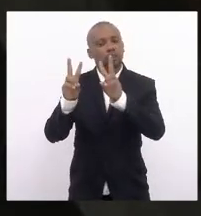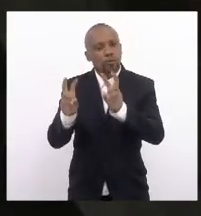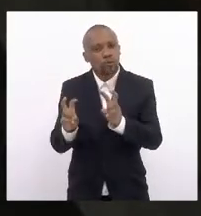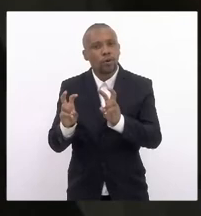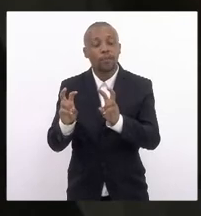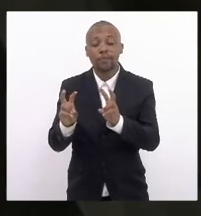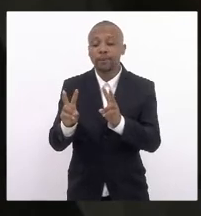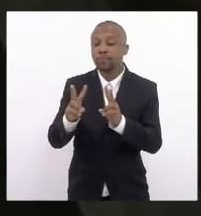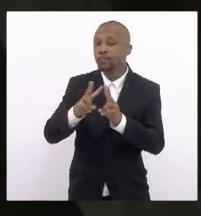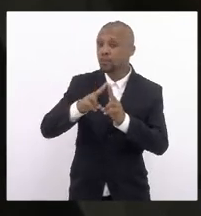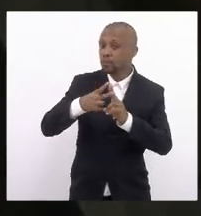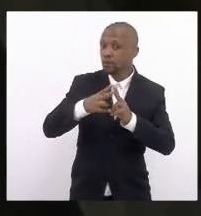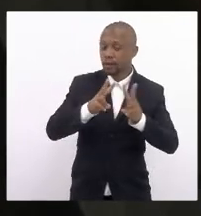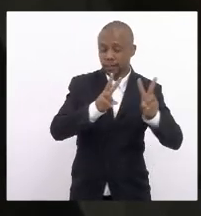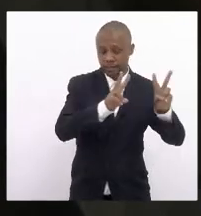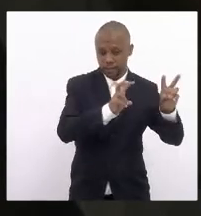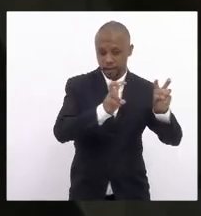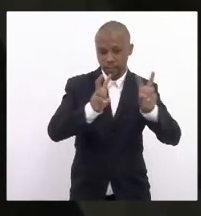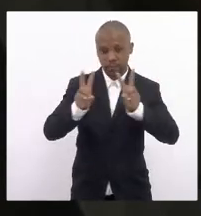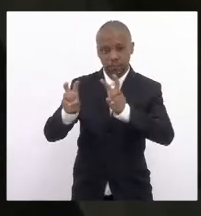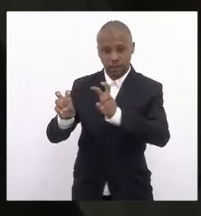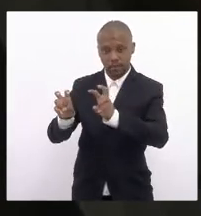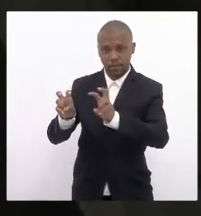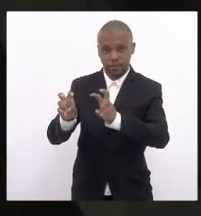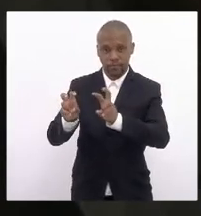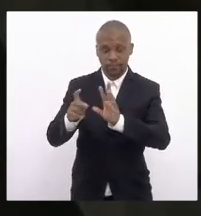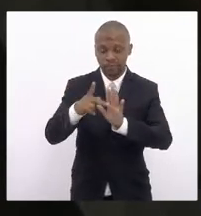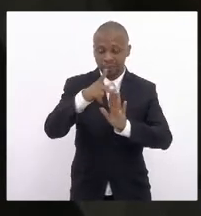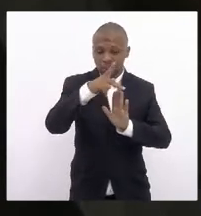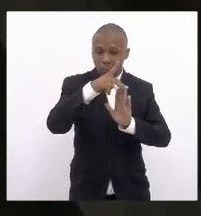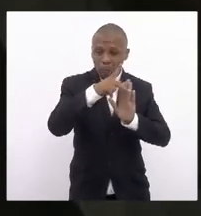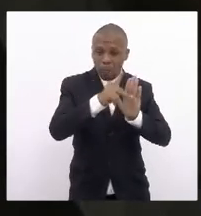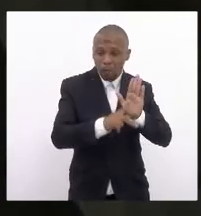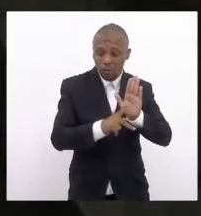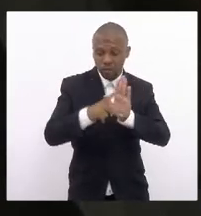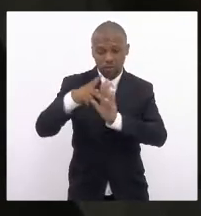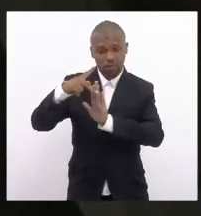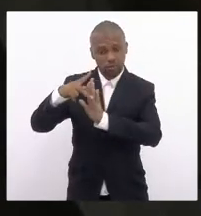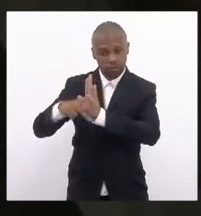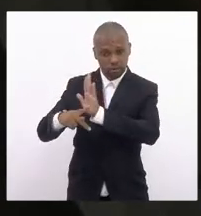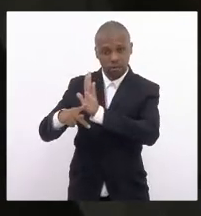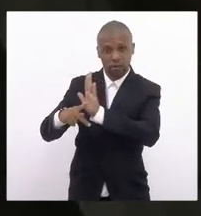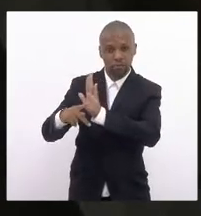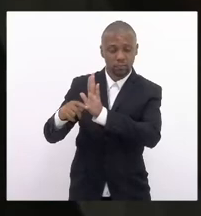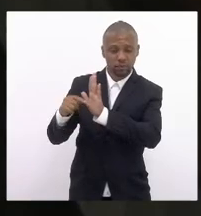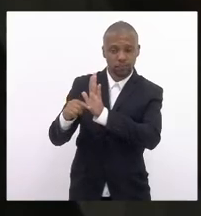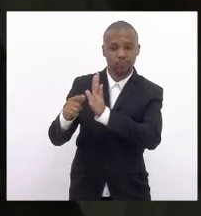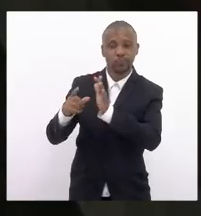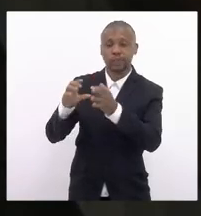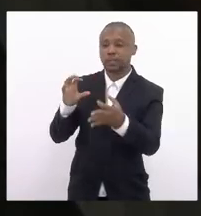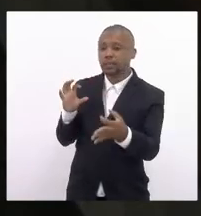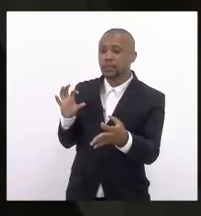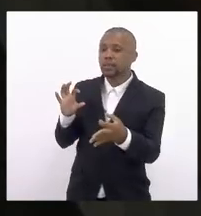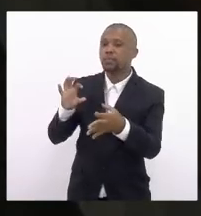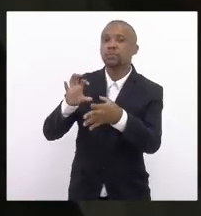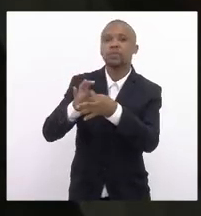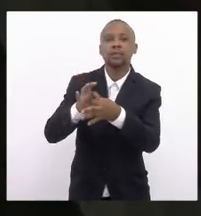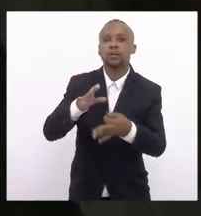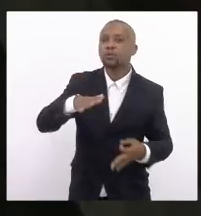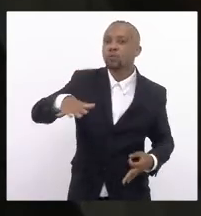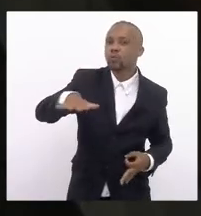dois temas, dois projetos que envolvem